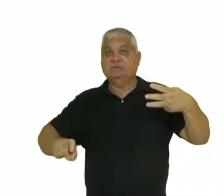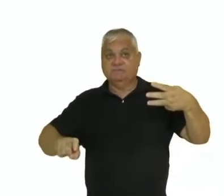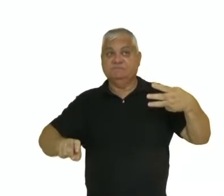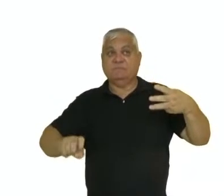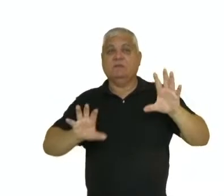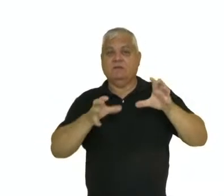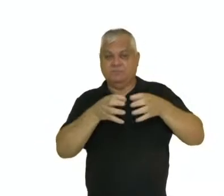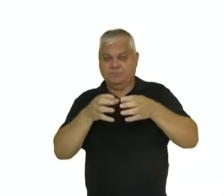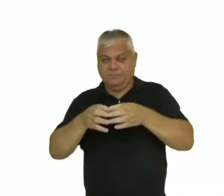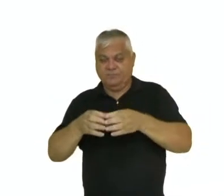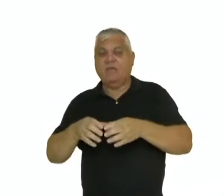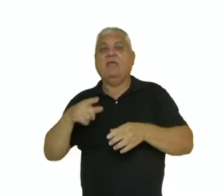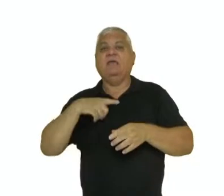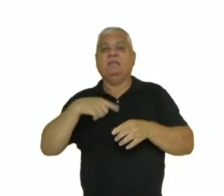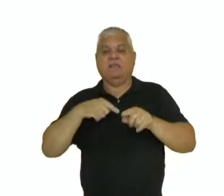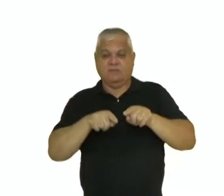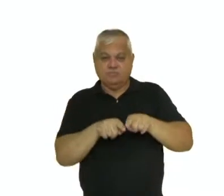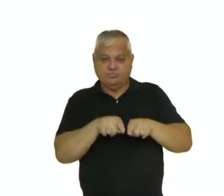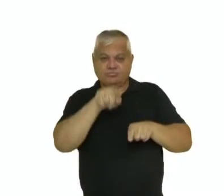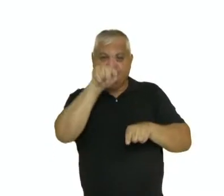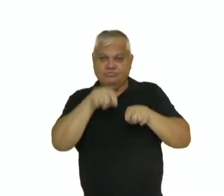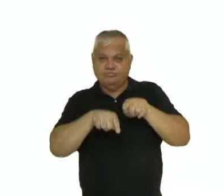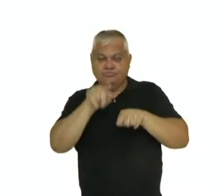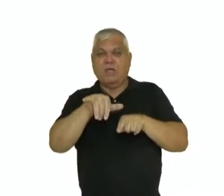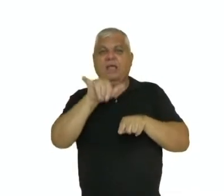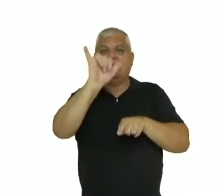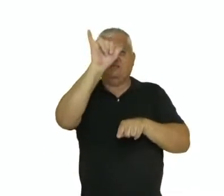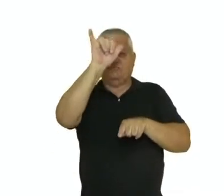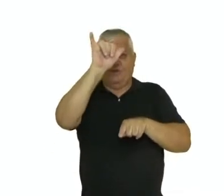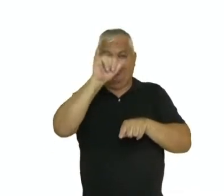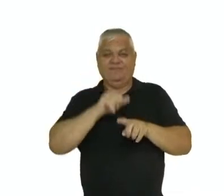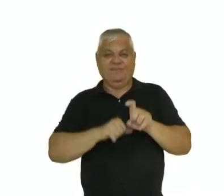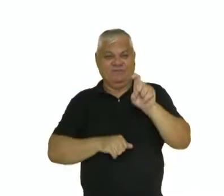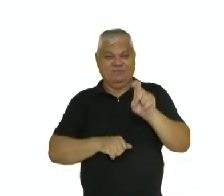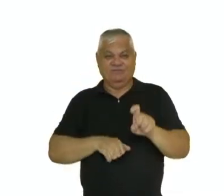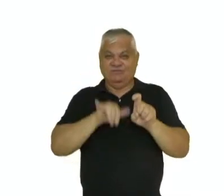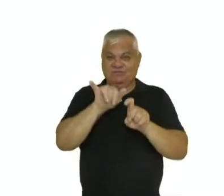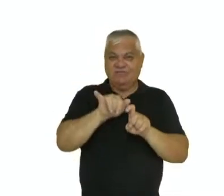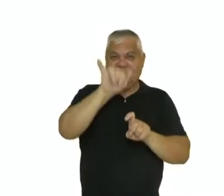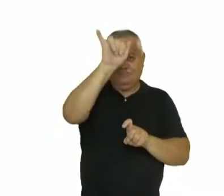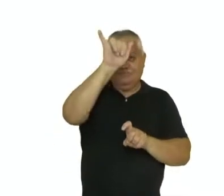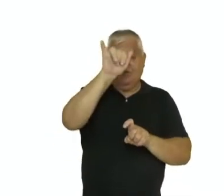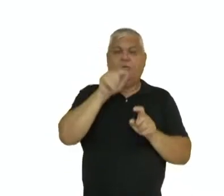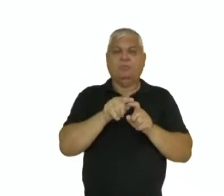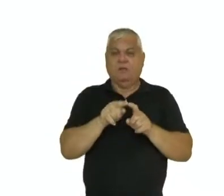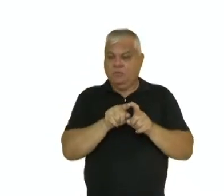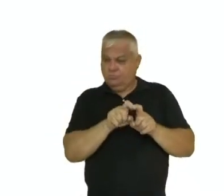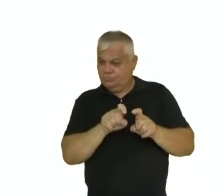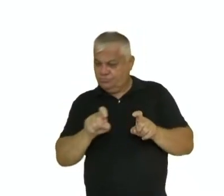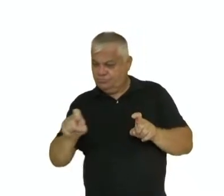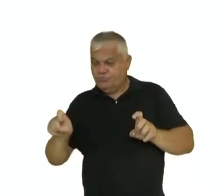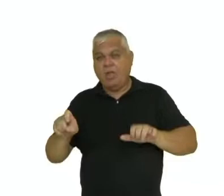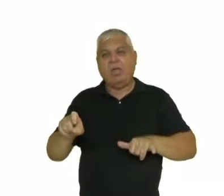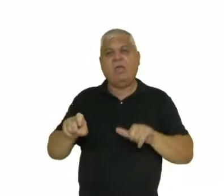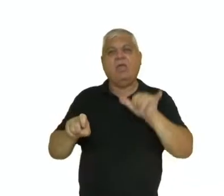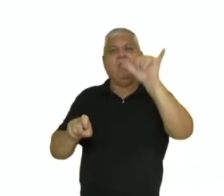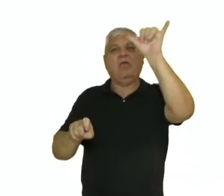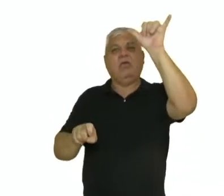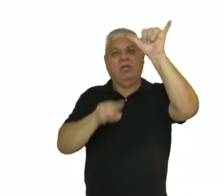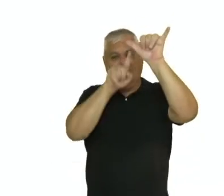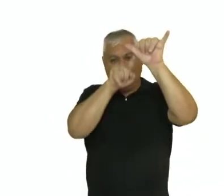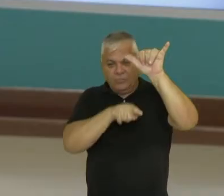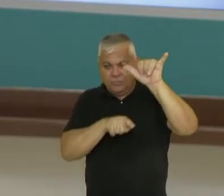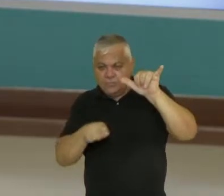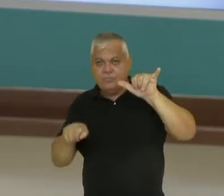independentes, e no eixo vertical Y, as variáveis dependentes. Isto é, que depende de informações do eixo